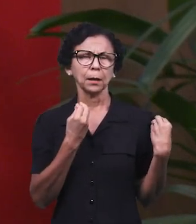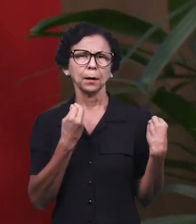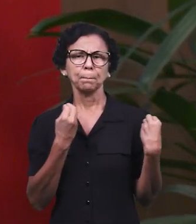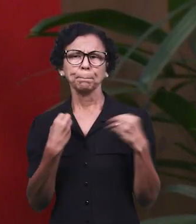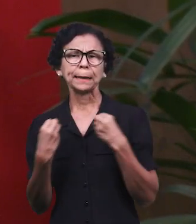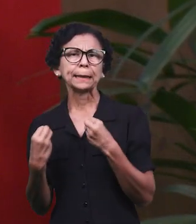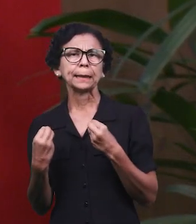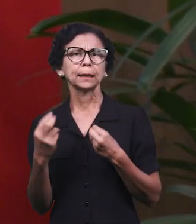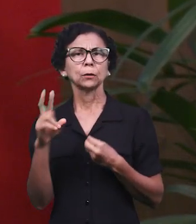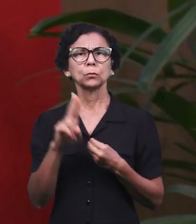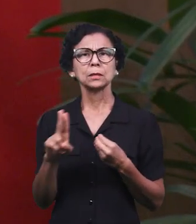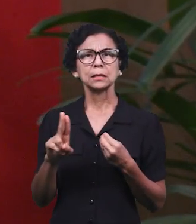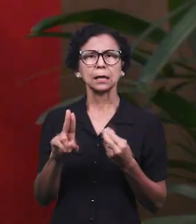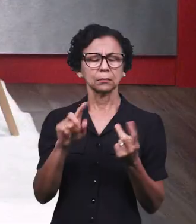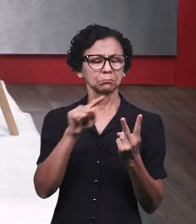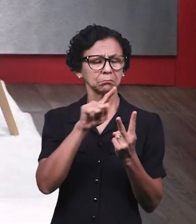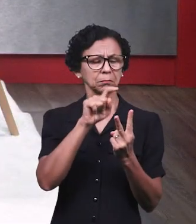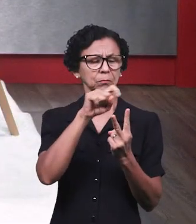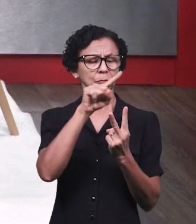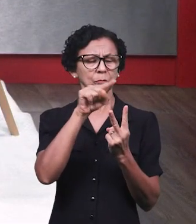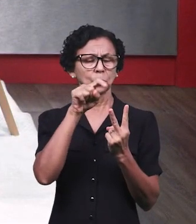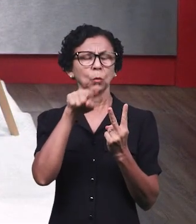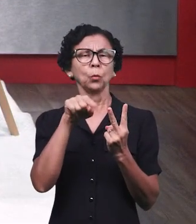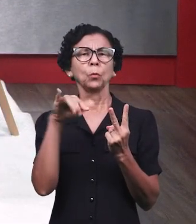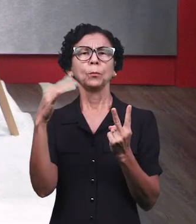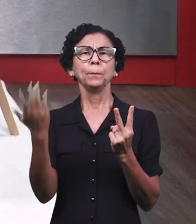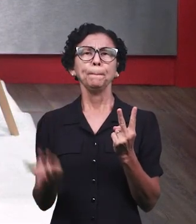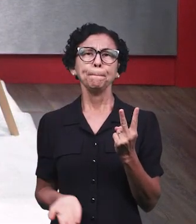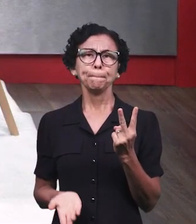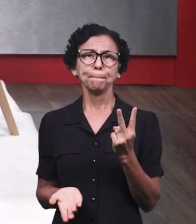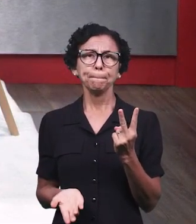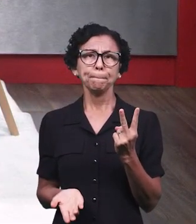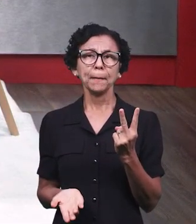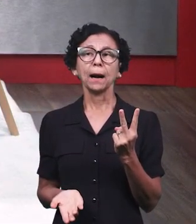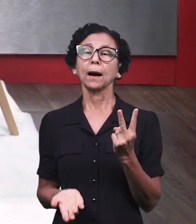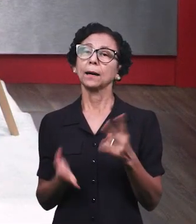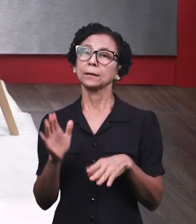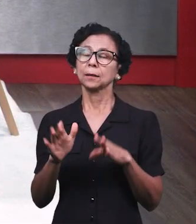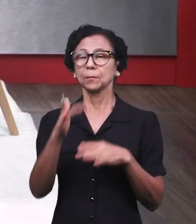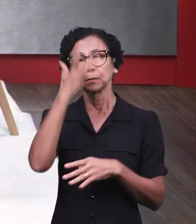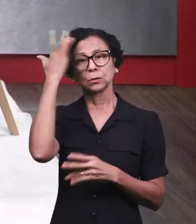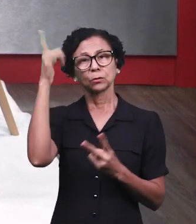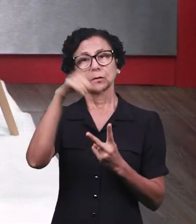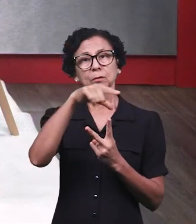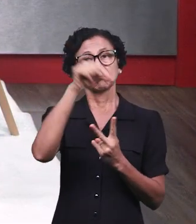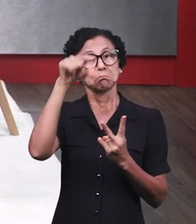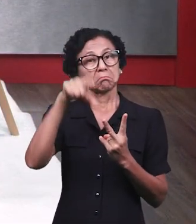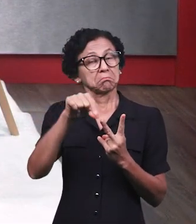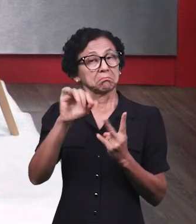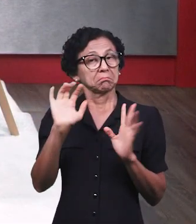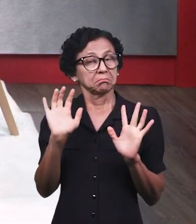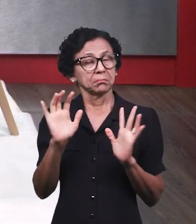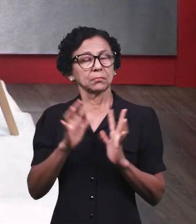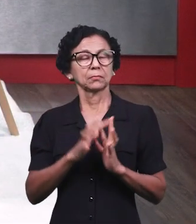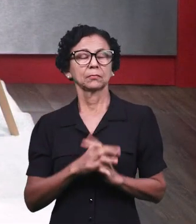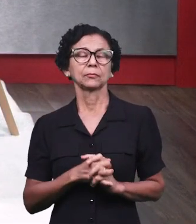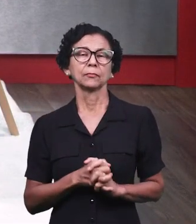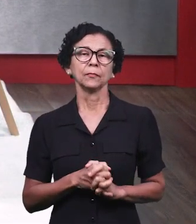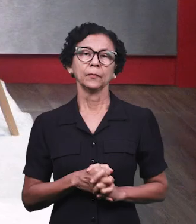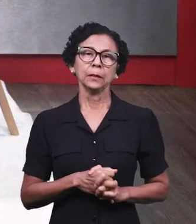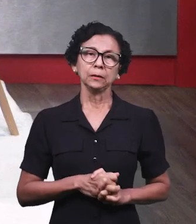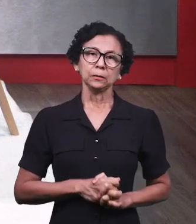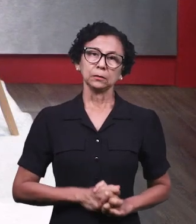usar qual? Isso é importante dizer, né? Que vai direcionar talvez aí a escolha do paciente. Sim, com certeza. Então, o